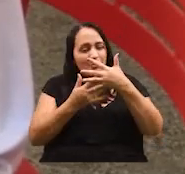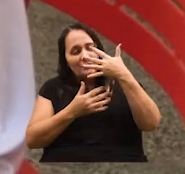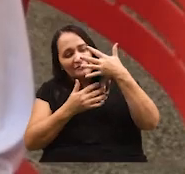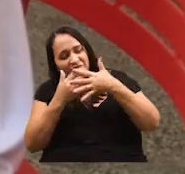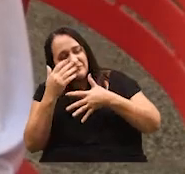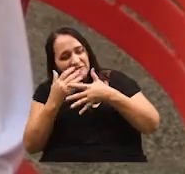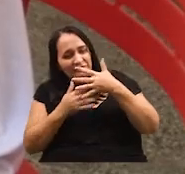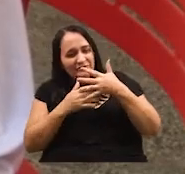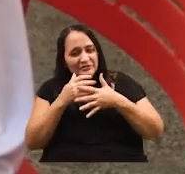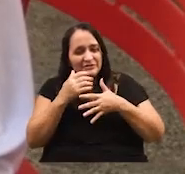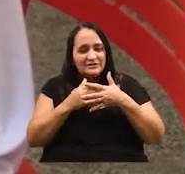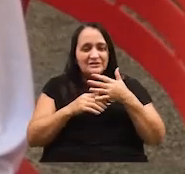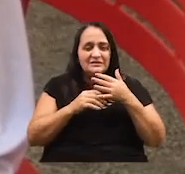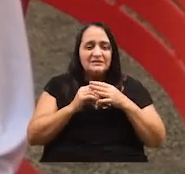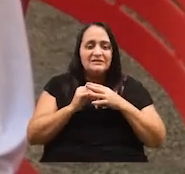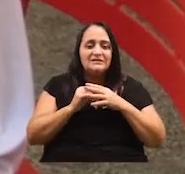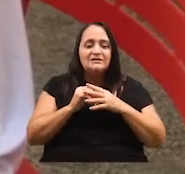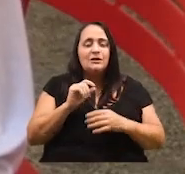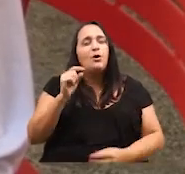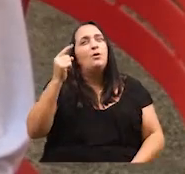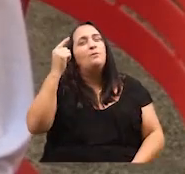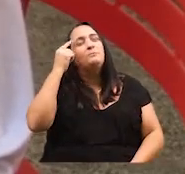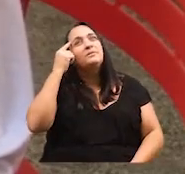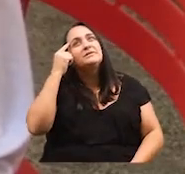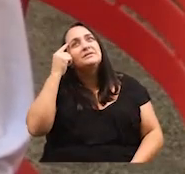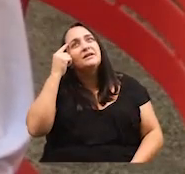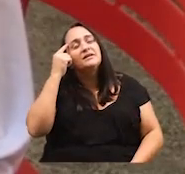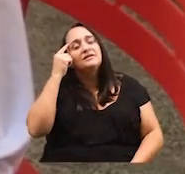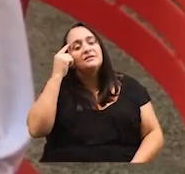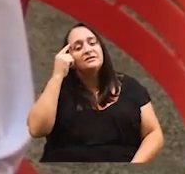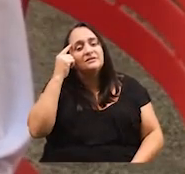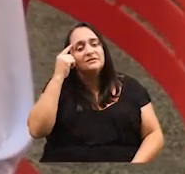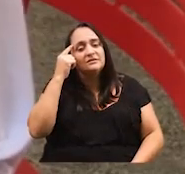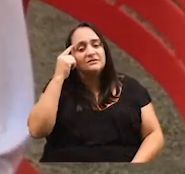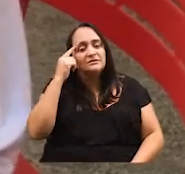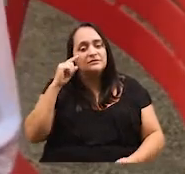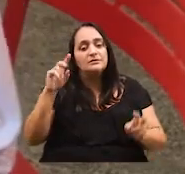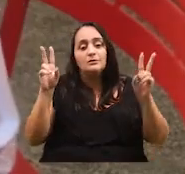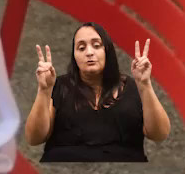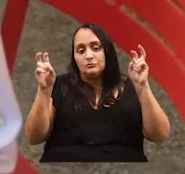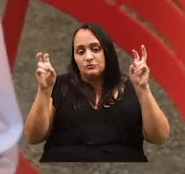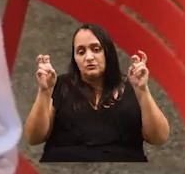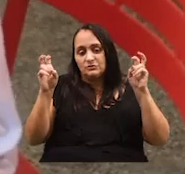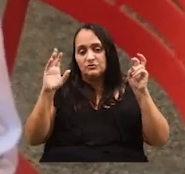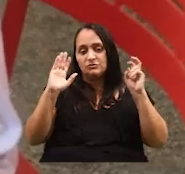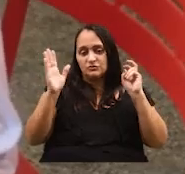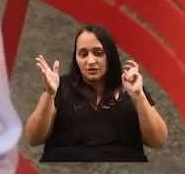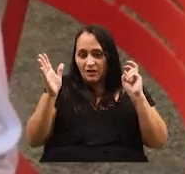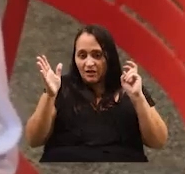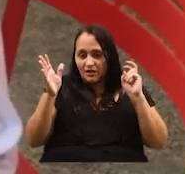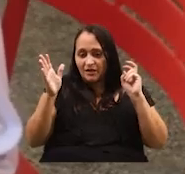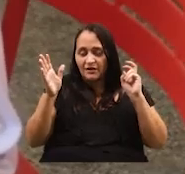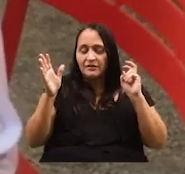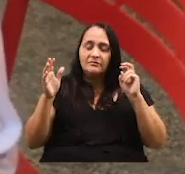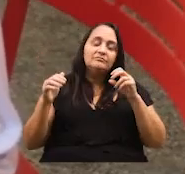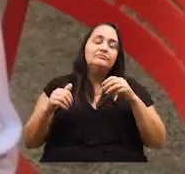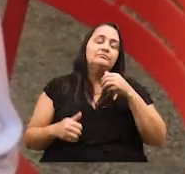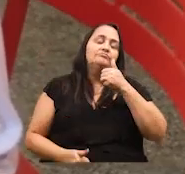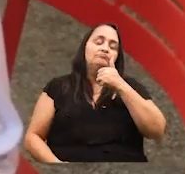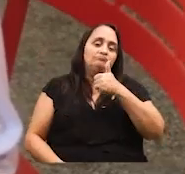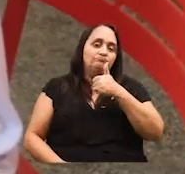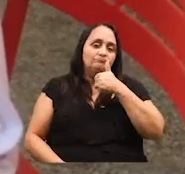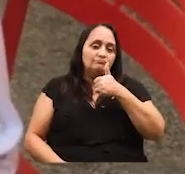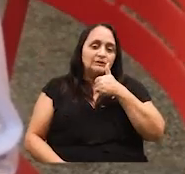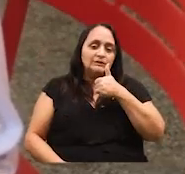receita dela, né? Você concorda comigo? Uhum. Pense aí, ó. Primeiro, você colocou o título, como a gente já tinha falado com o Coloquei. Miguel?